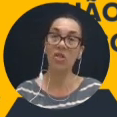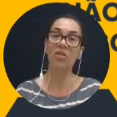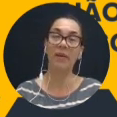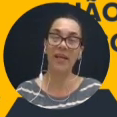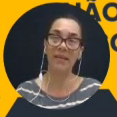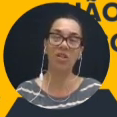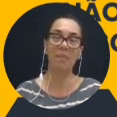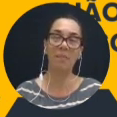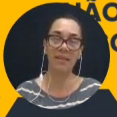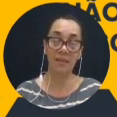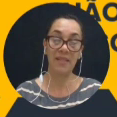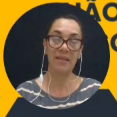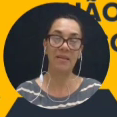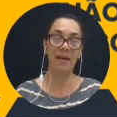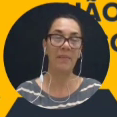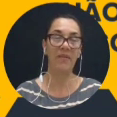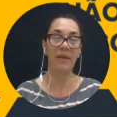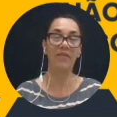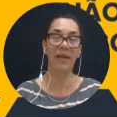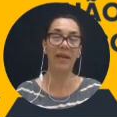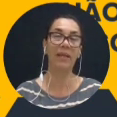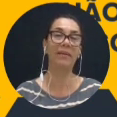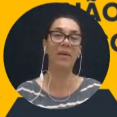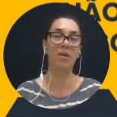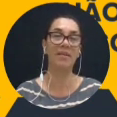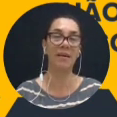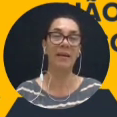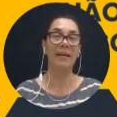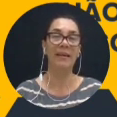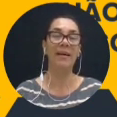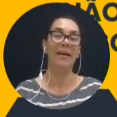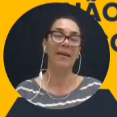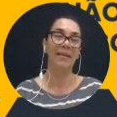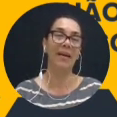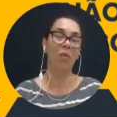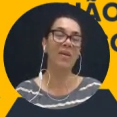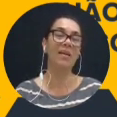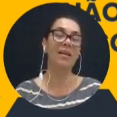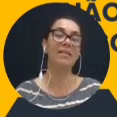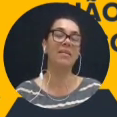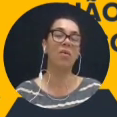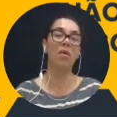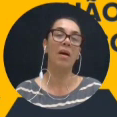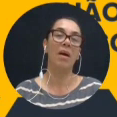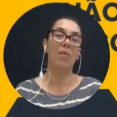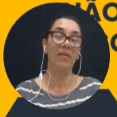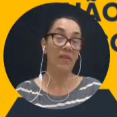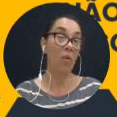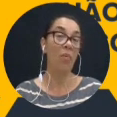E isso a gente vê presente nas pesquisas da Emília Ferreiro e Ana Teberoski, tá? Algumas crianças